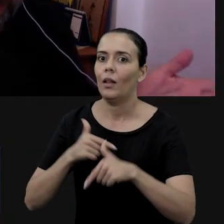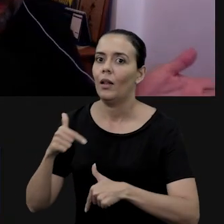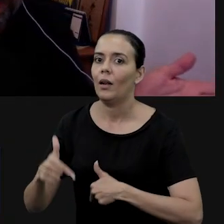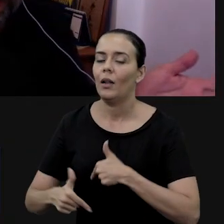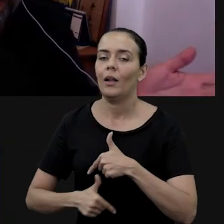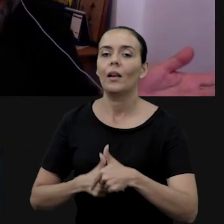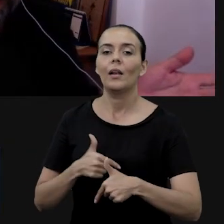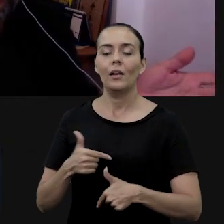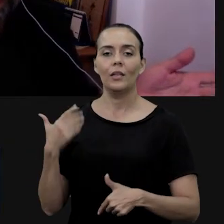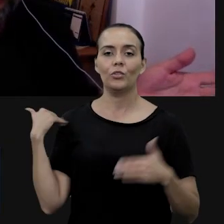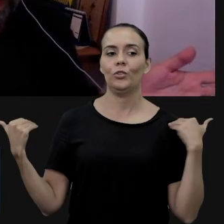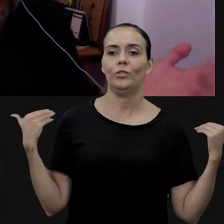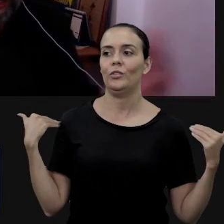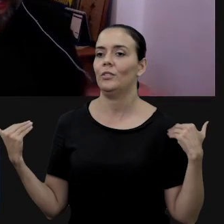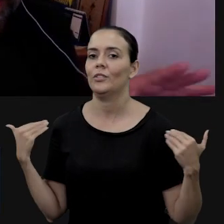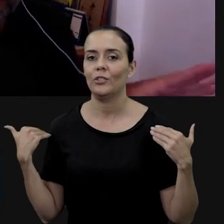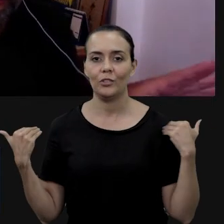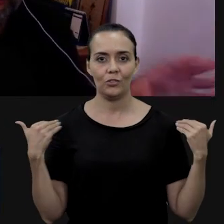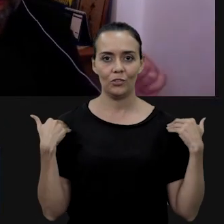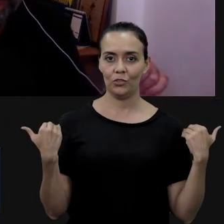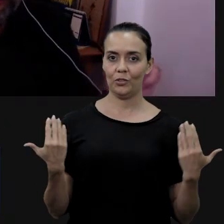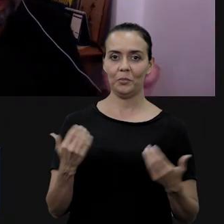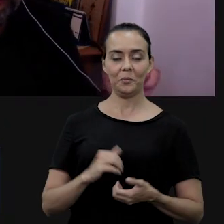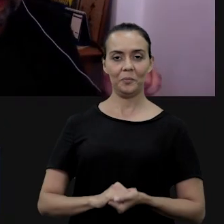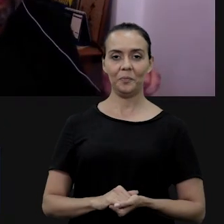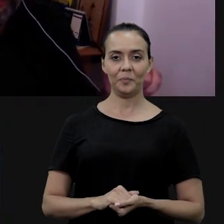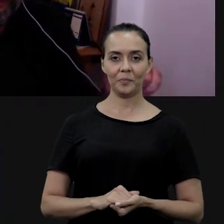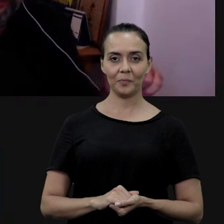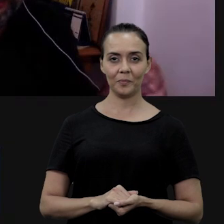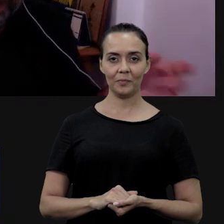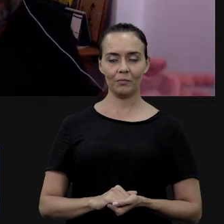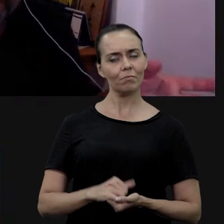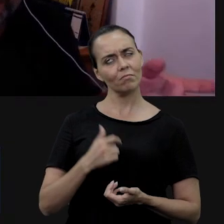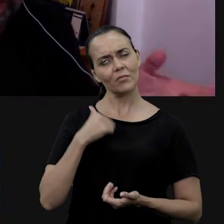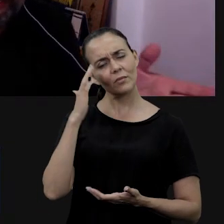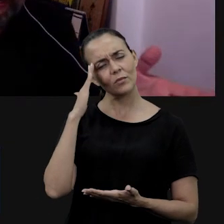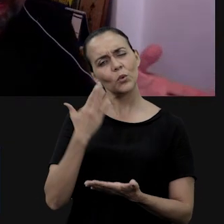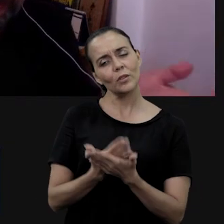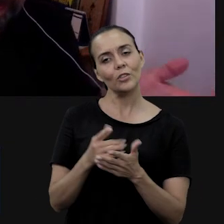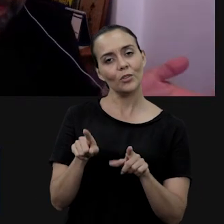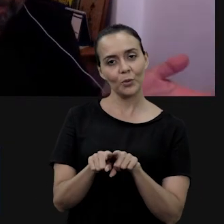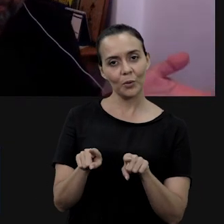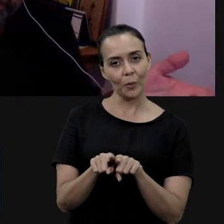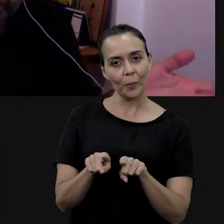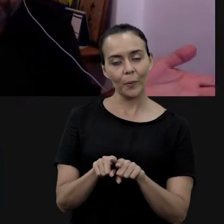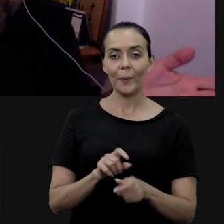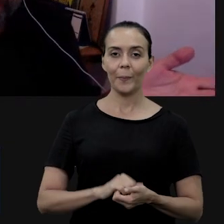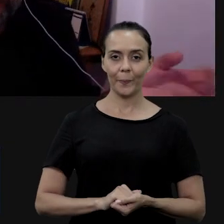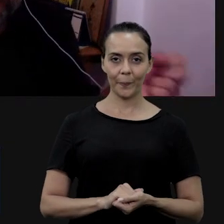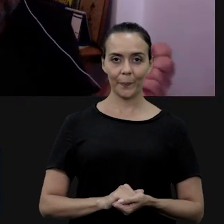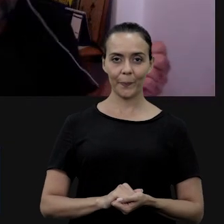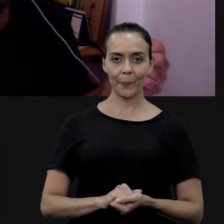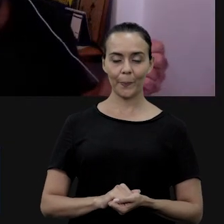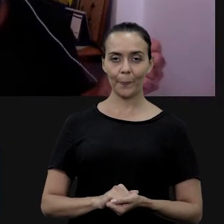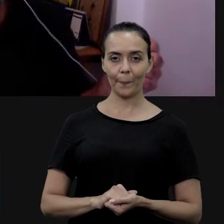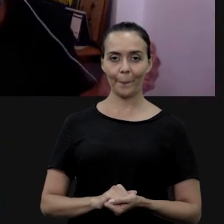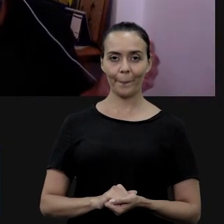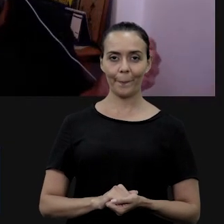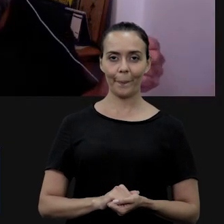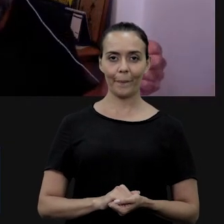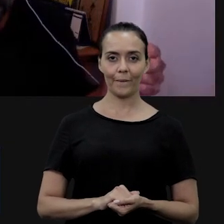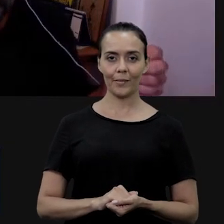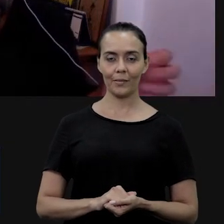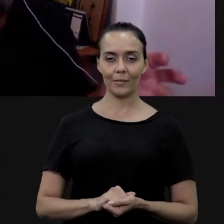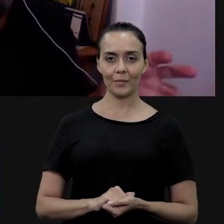dar conta da entrada, né, dos chamados ali. E acredito